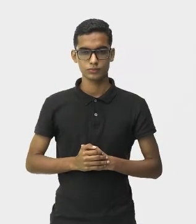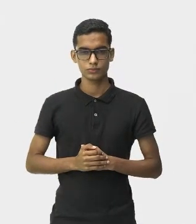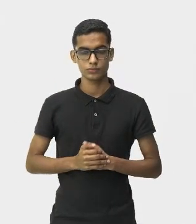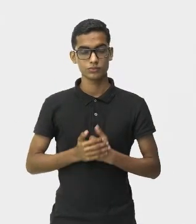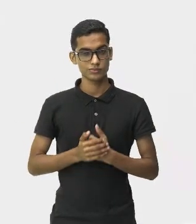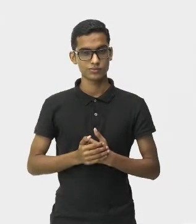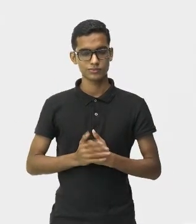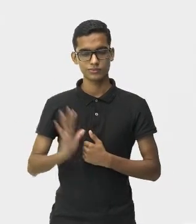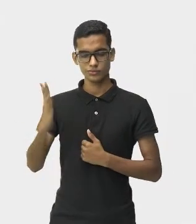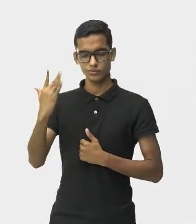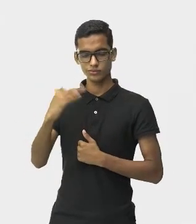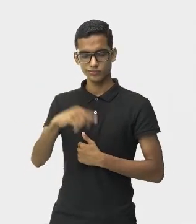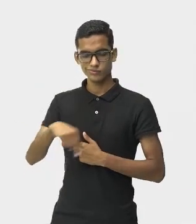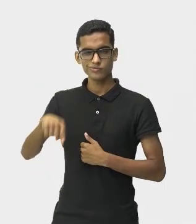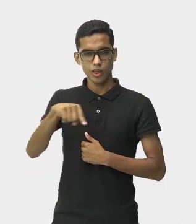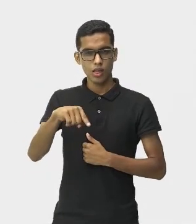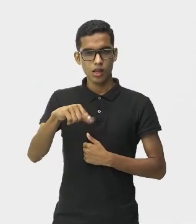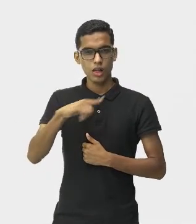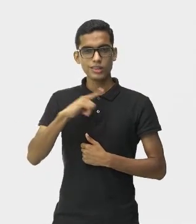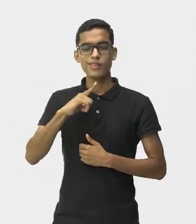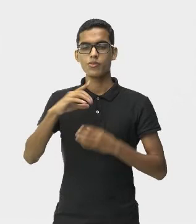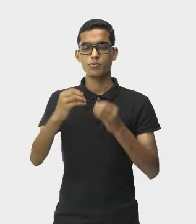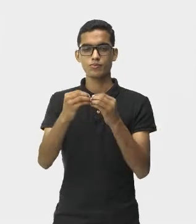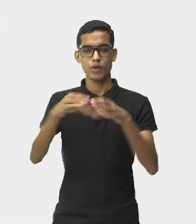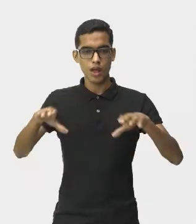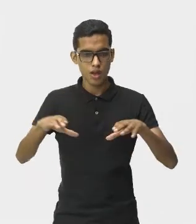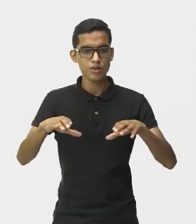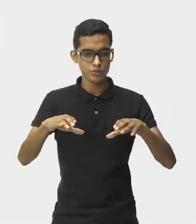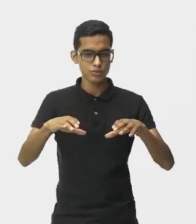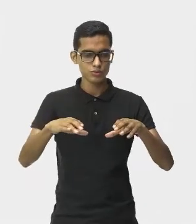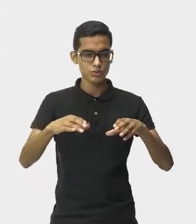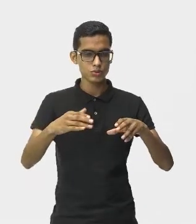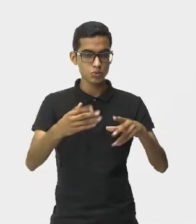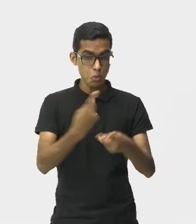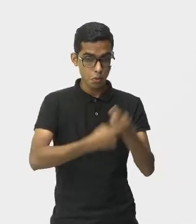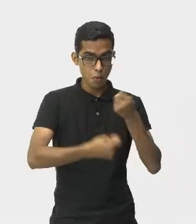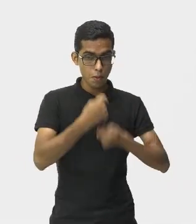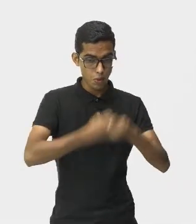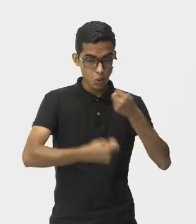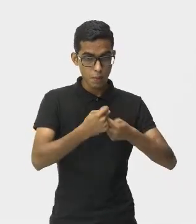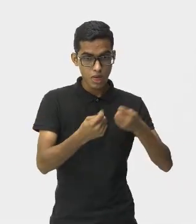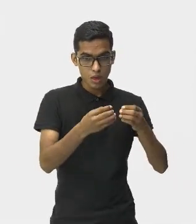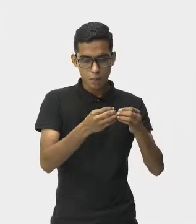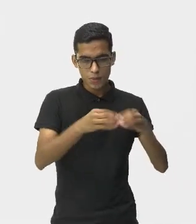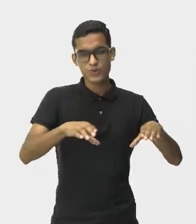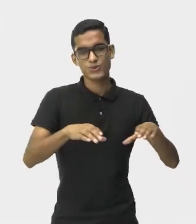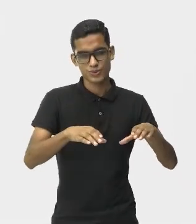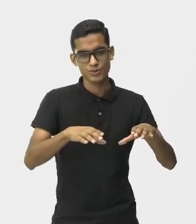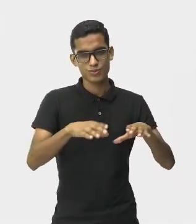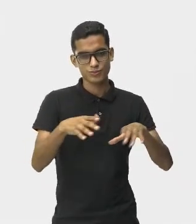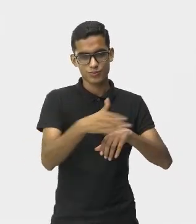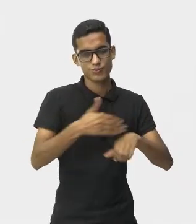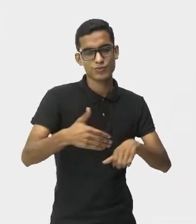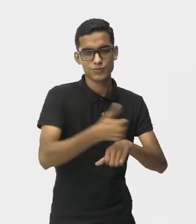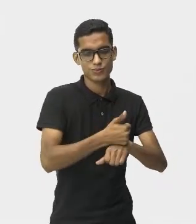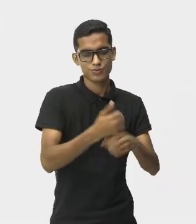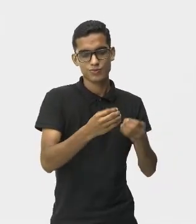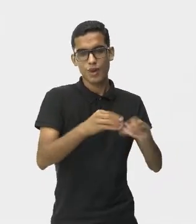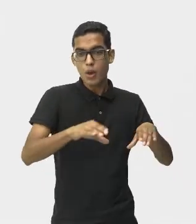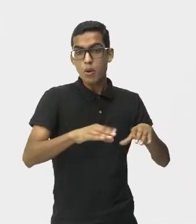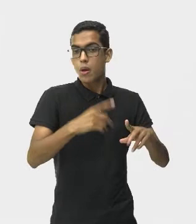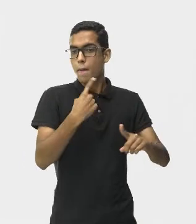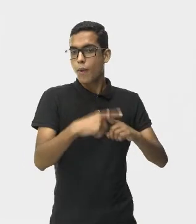Esse acontecimento causou prejuízo para a economia da colônia gerente devido à escassez de